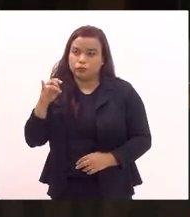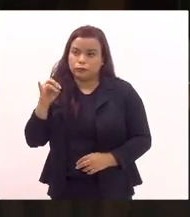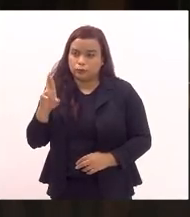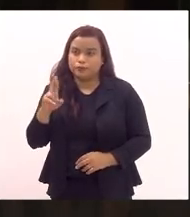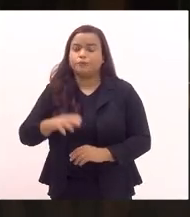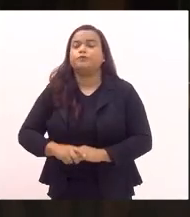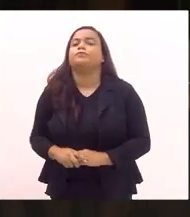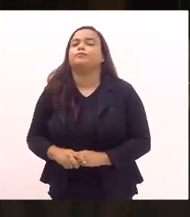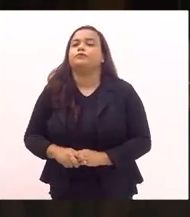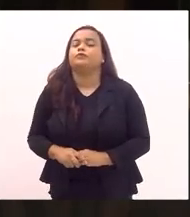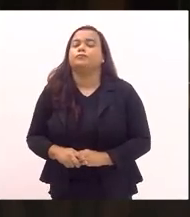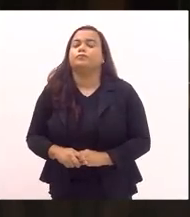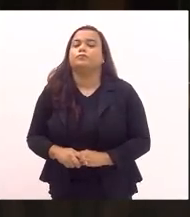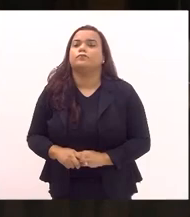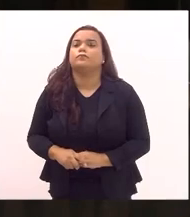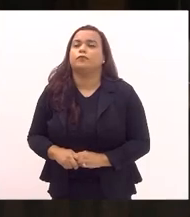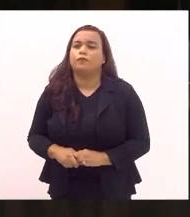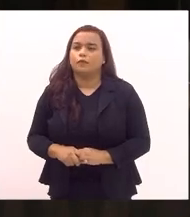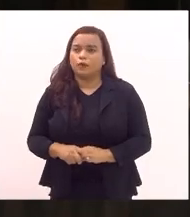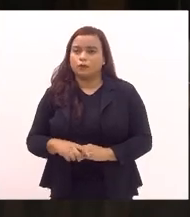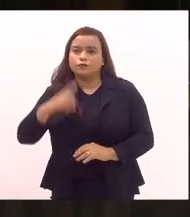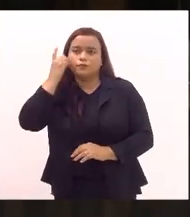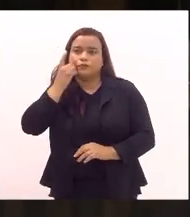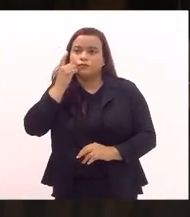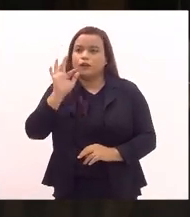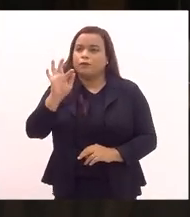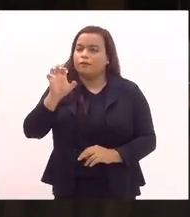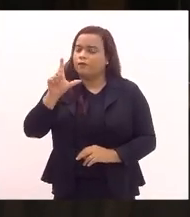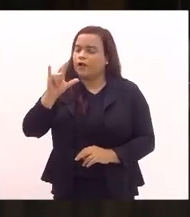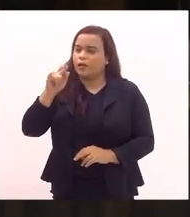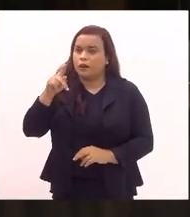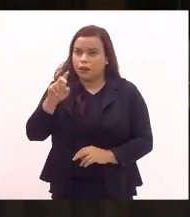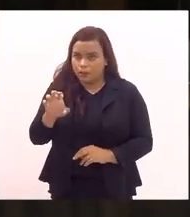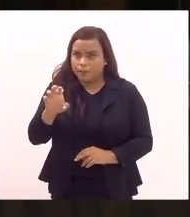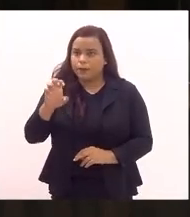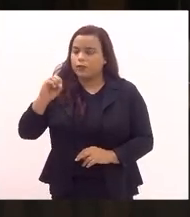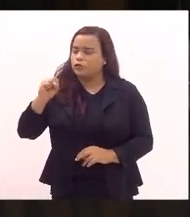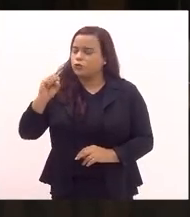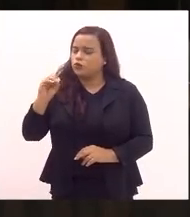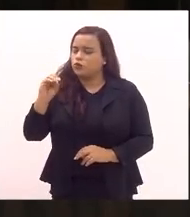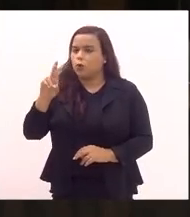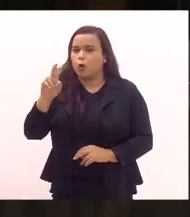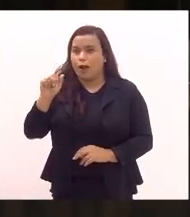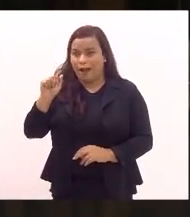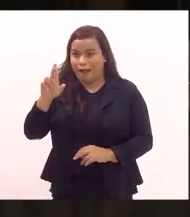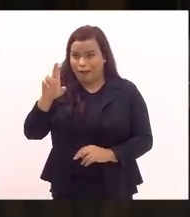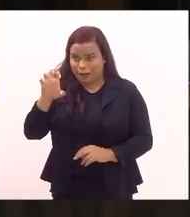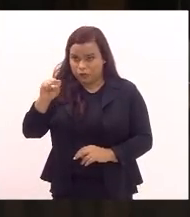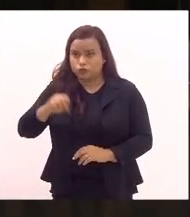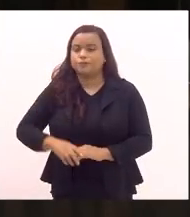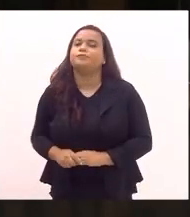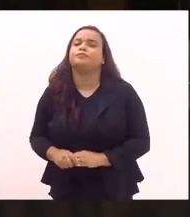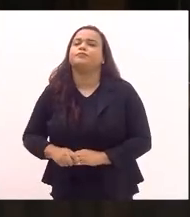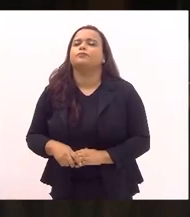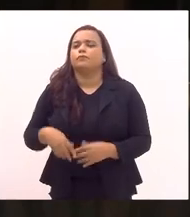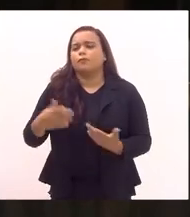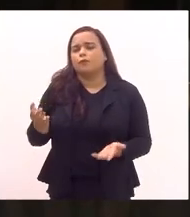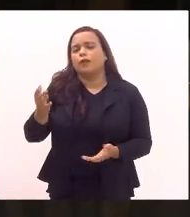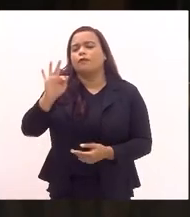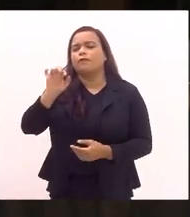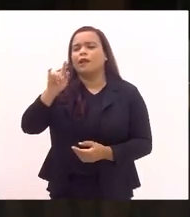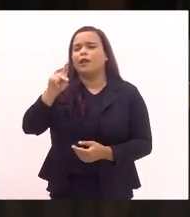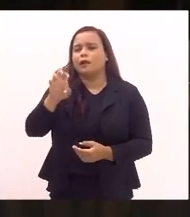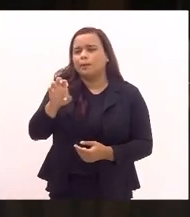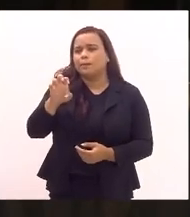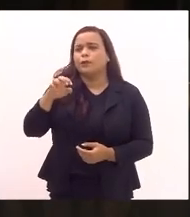Júnior o deputado Felipe Soares deputado Felipe Soares deputado Felipe